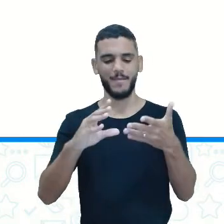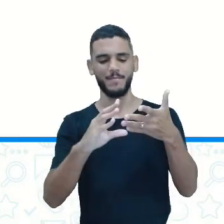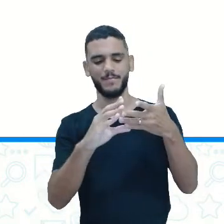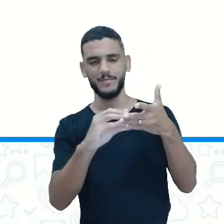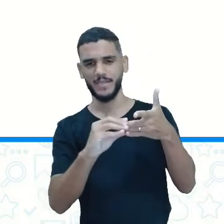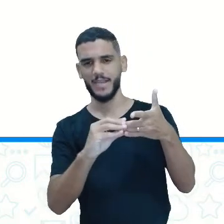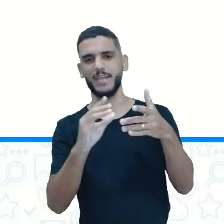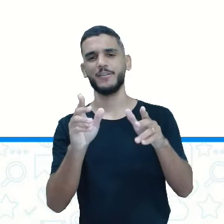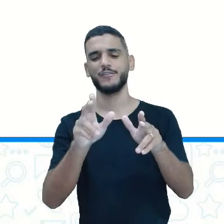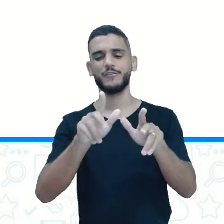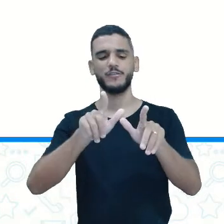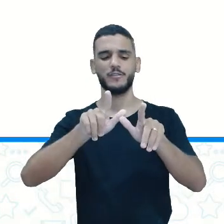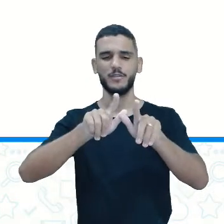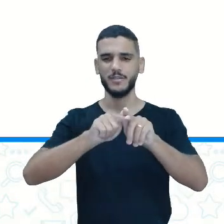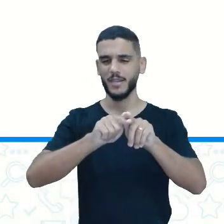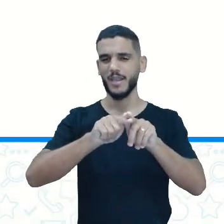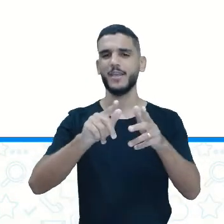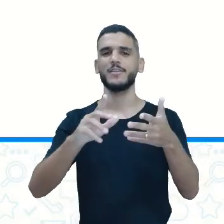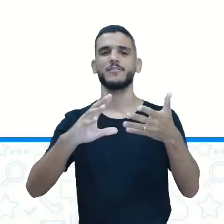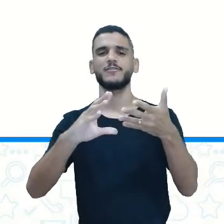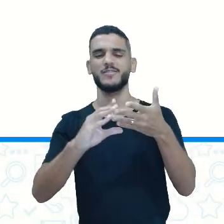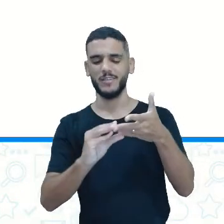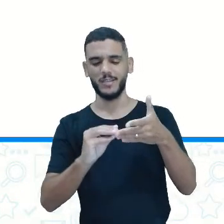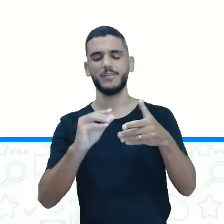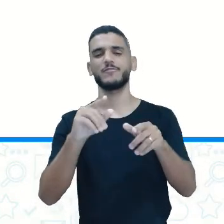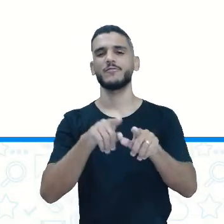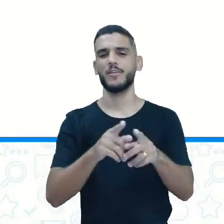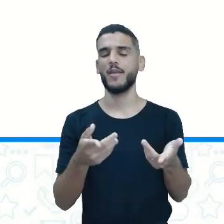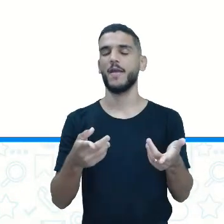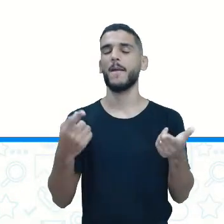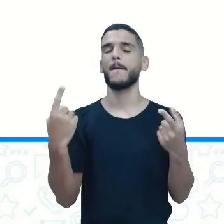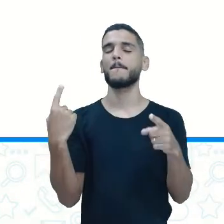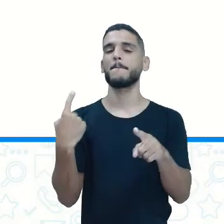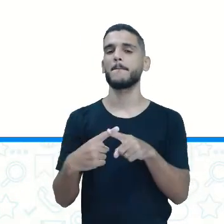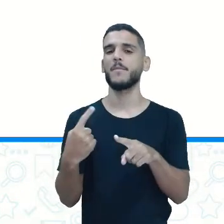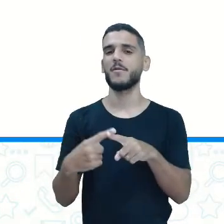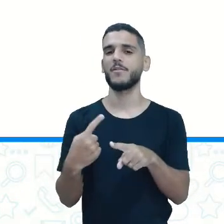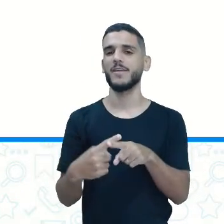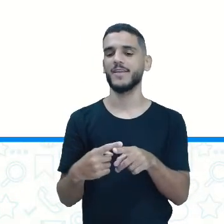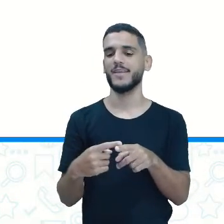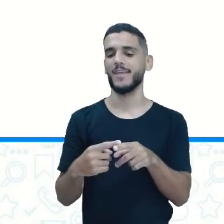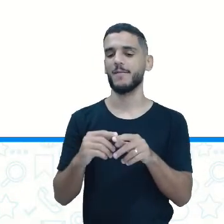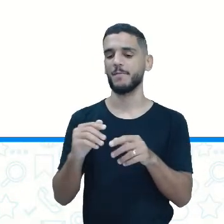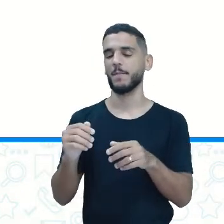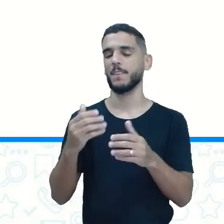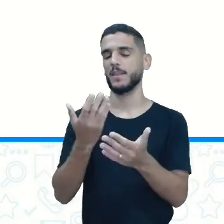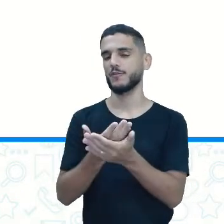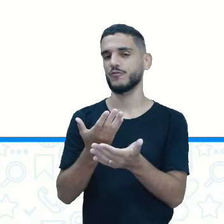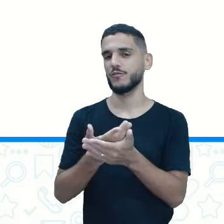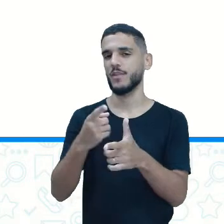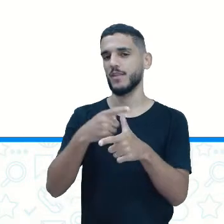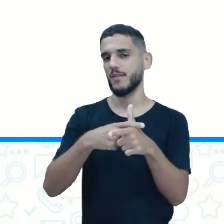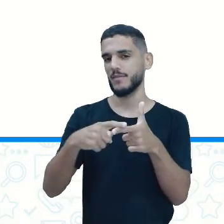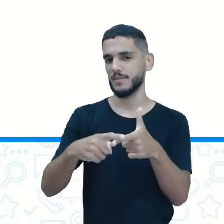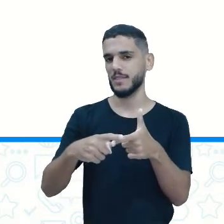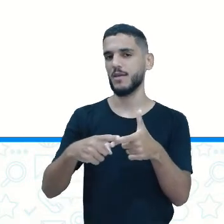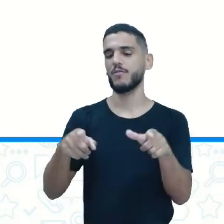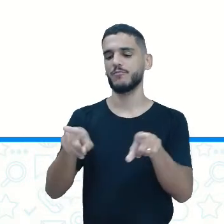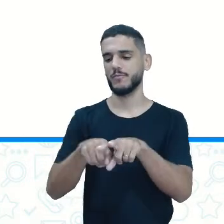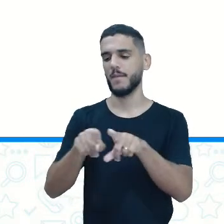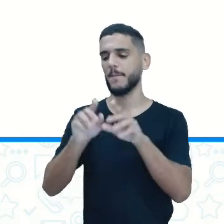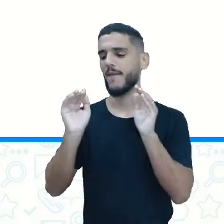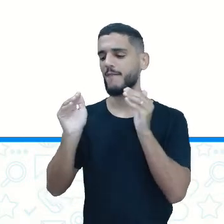trabalha também com a multiplicação, né? Porque uma é o inverso da outra. Então, quando você divide, se